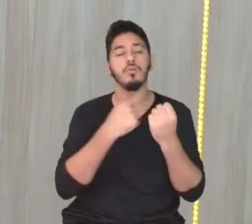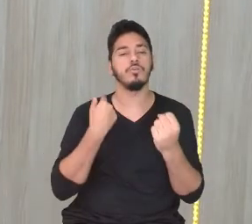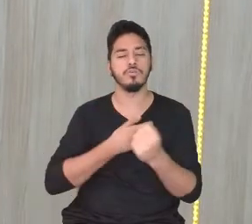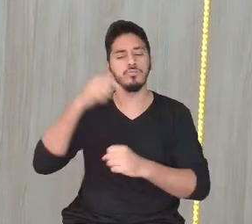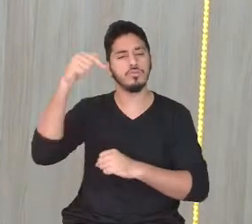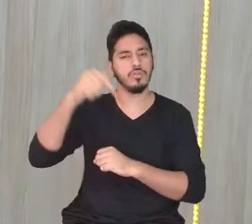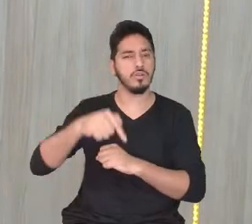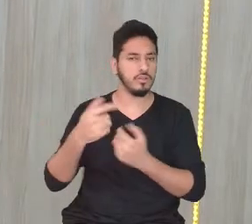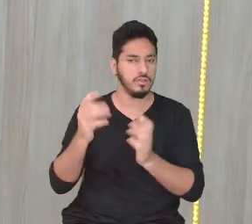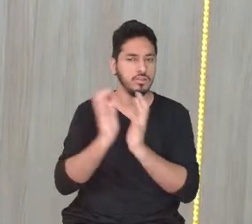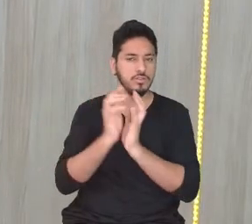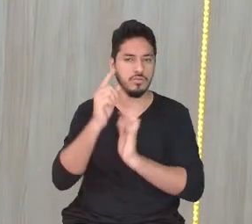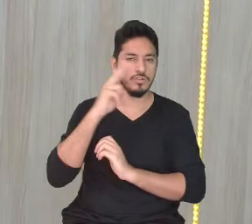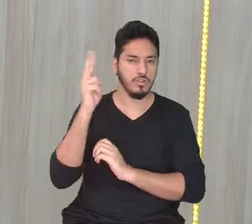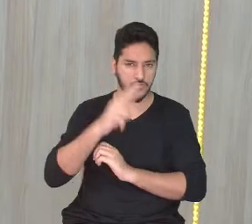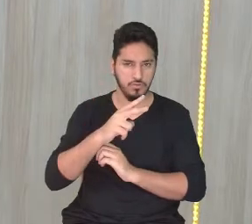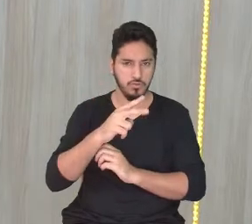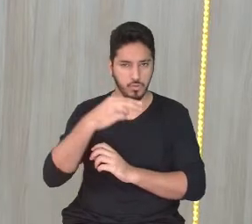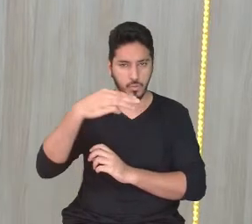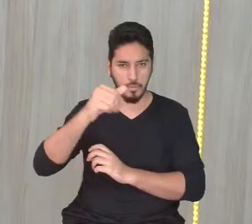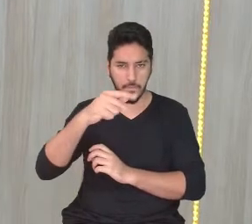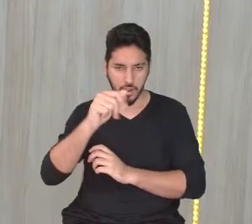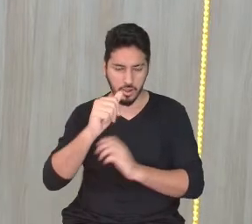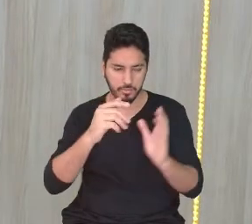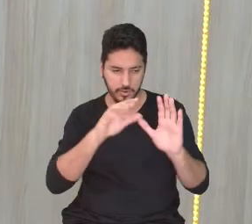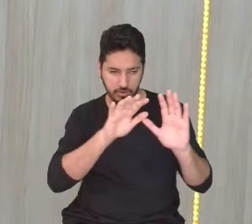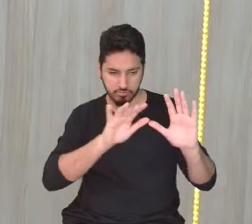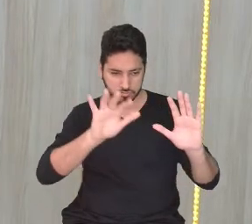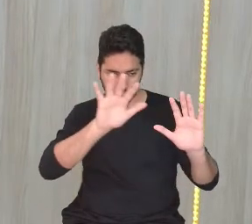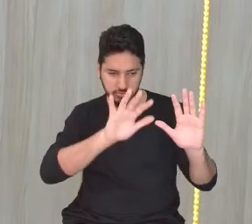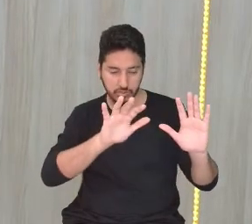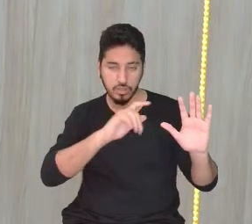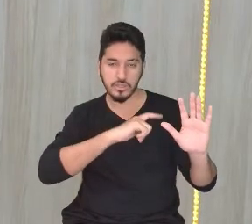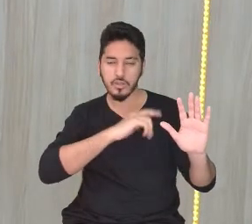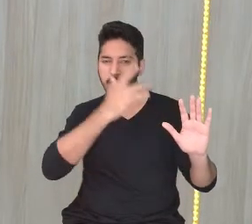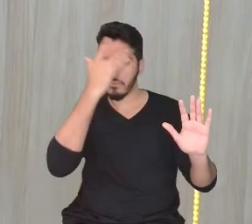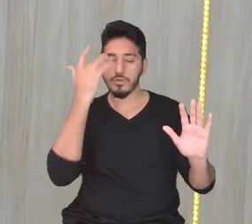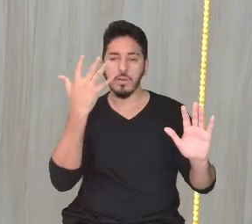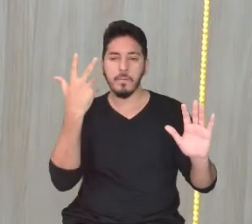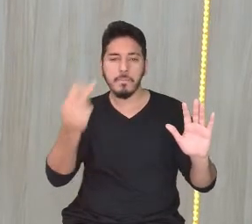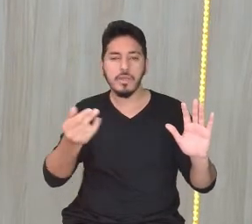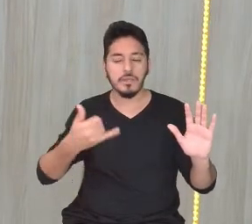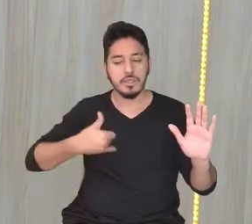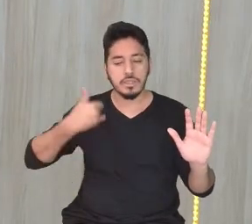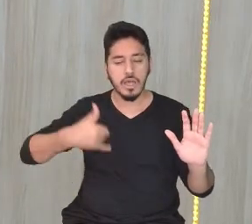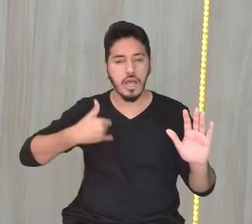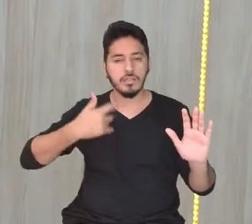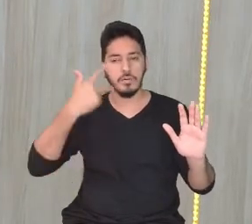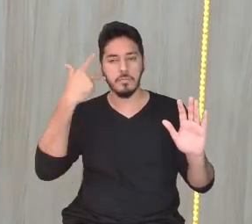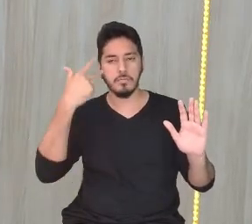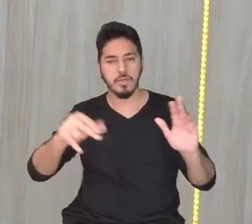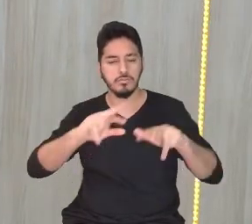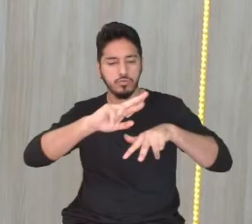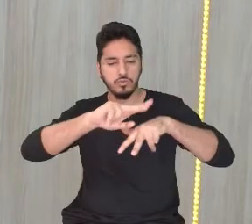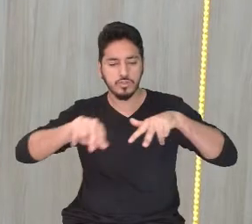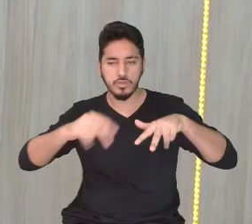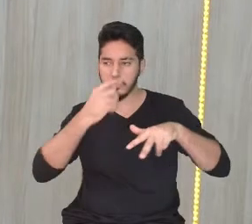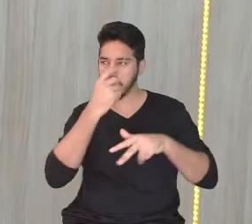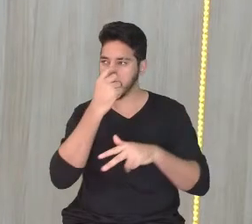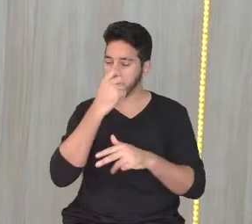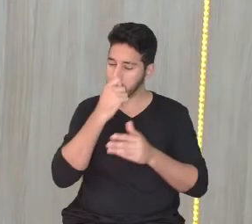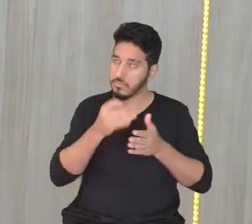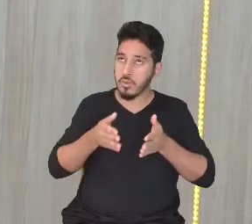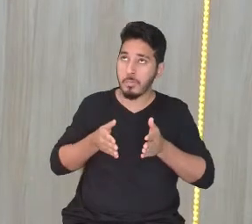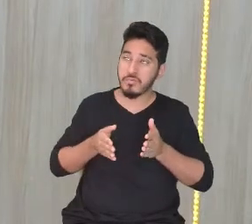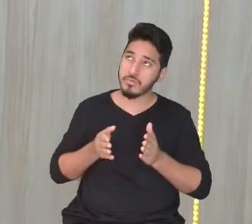Recife, vocês acabaram de ver o mapa. Então, a pessoa da mesma faixa etária, do mesmo gênero, se nasce,